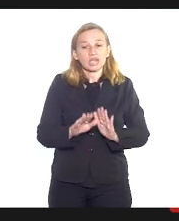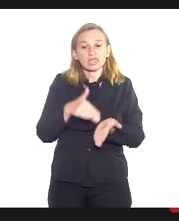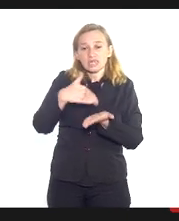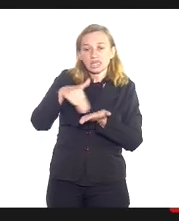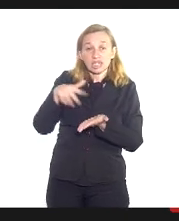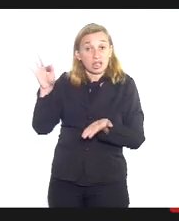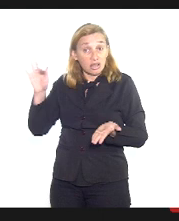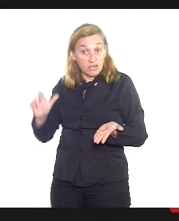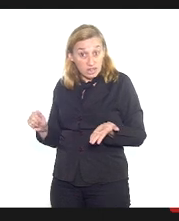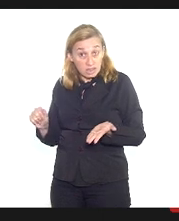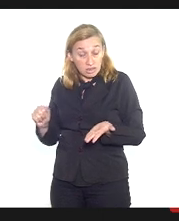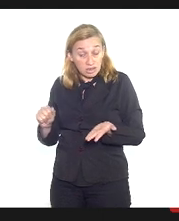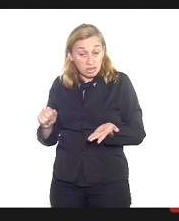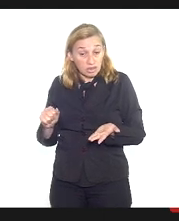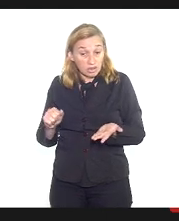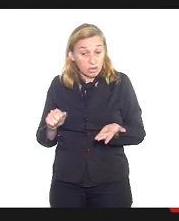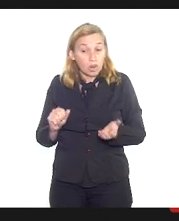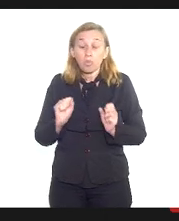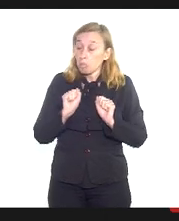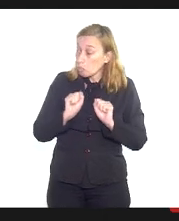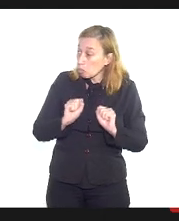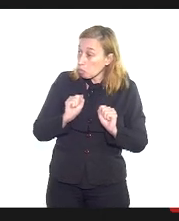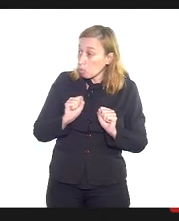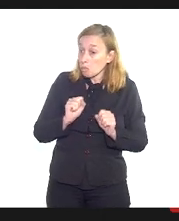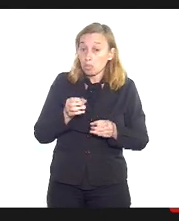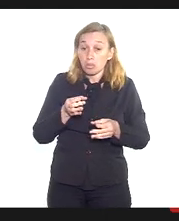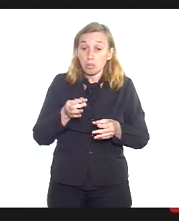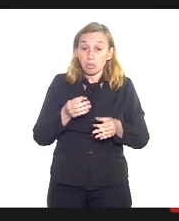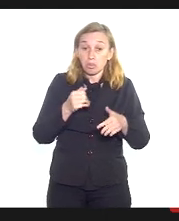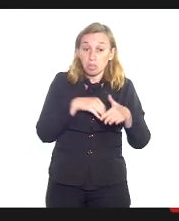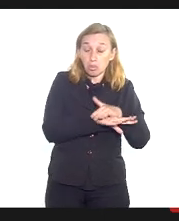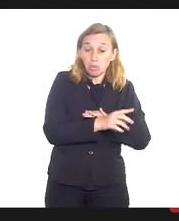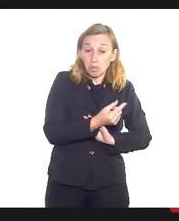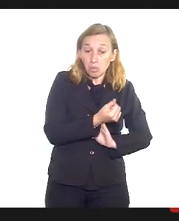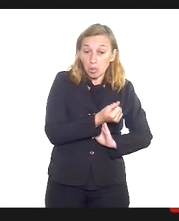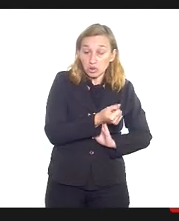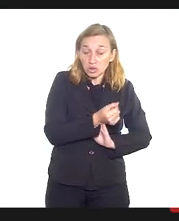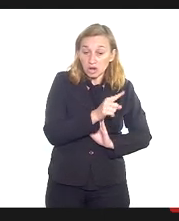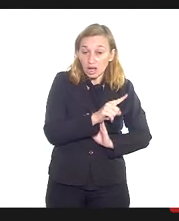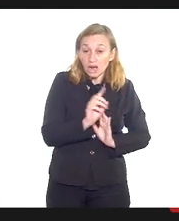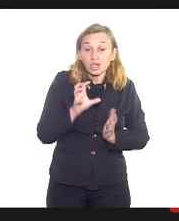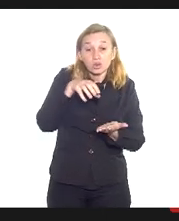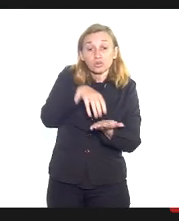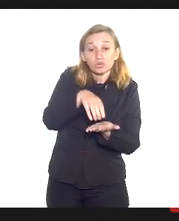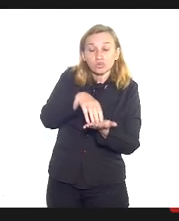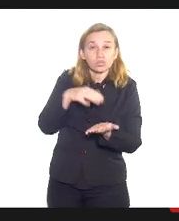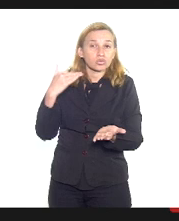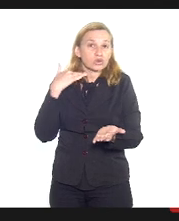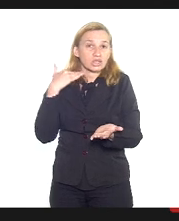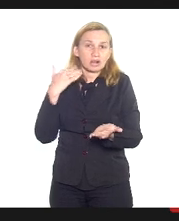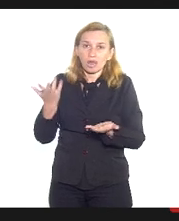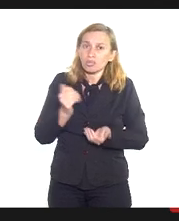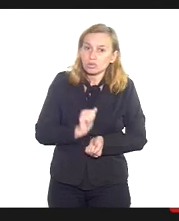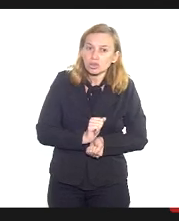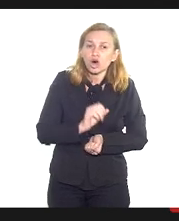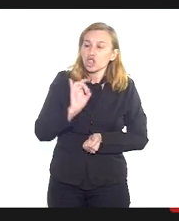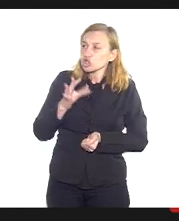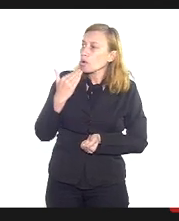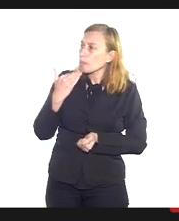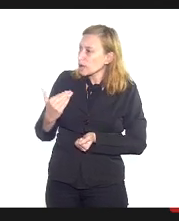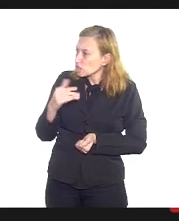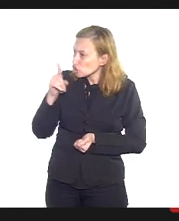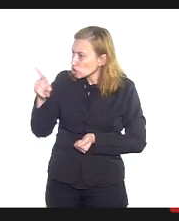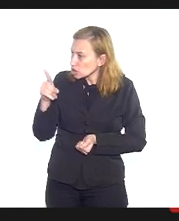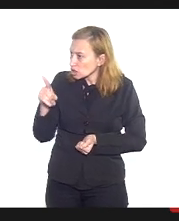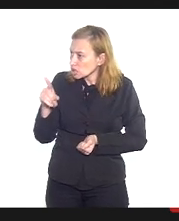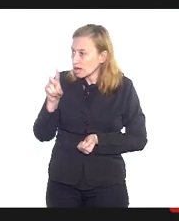de Fazenda, depósito judicial está sujeito a auditoria, inclusive do Banco Central. É só vocês pedirem o borderô